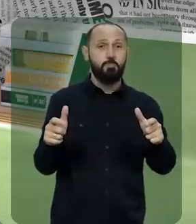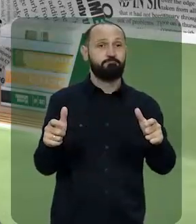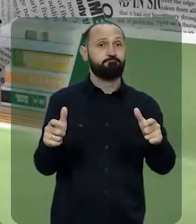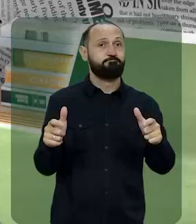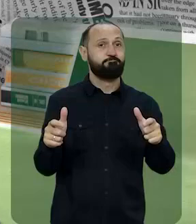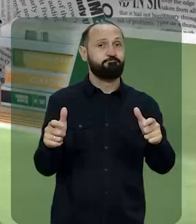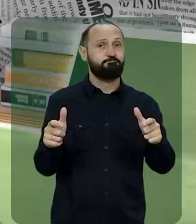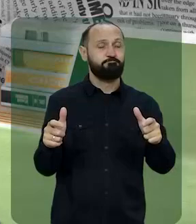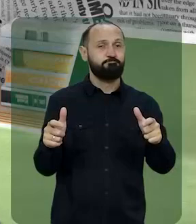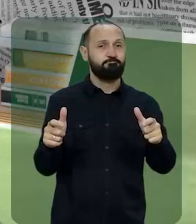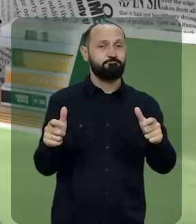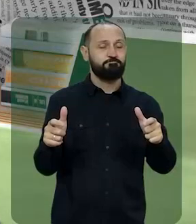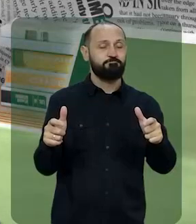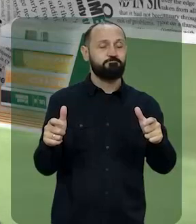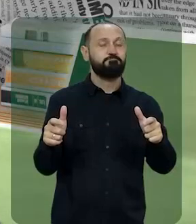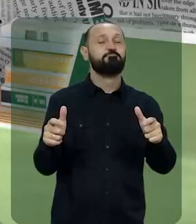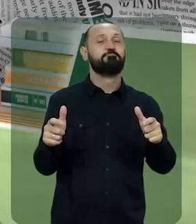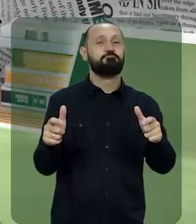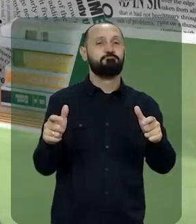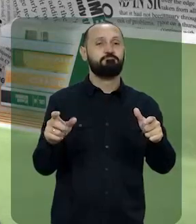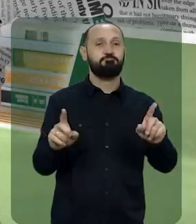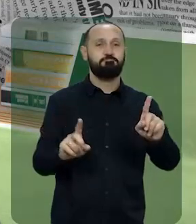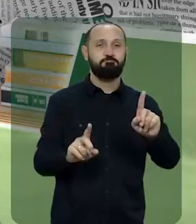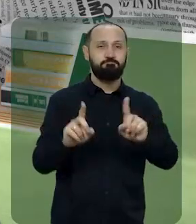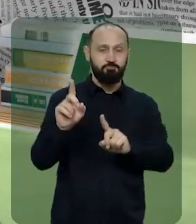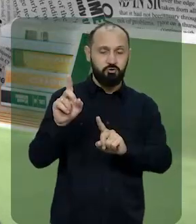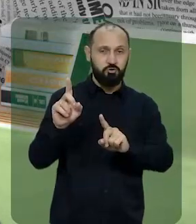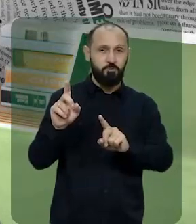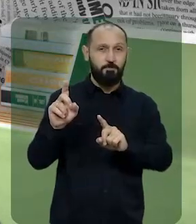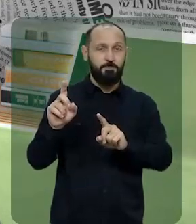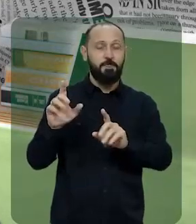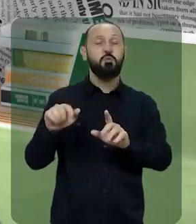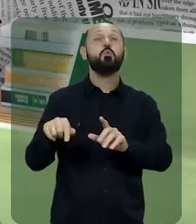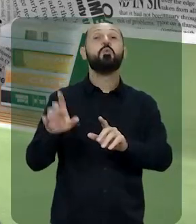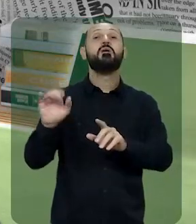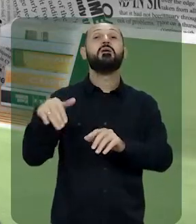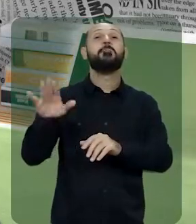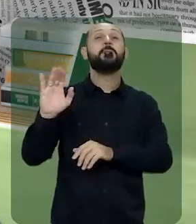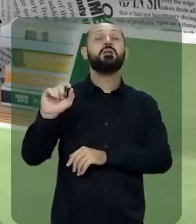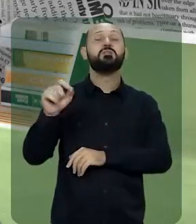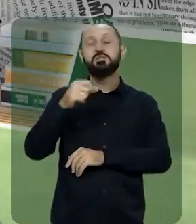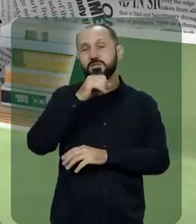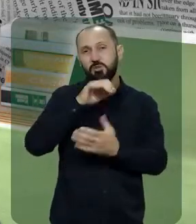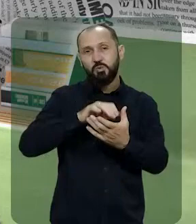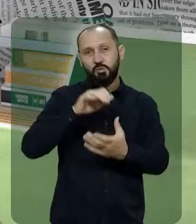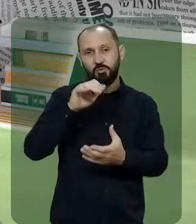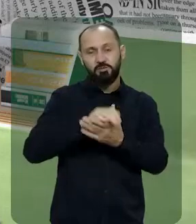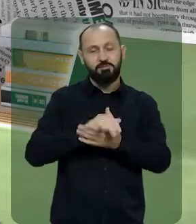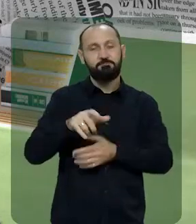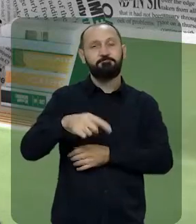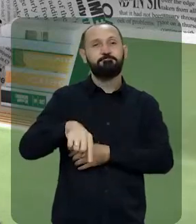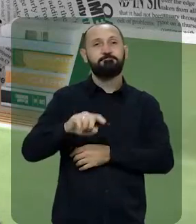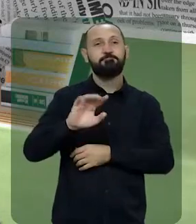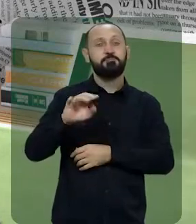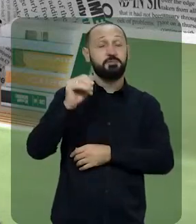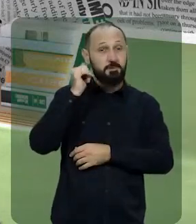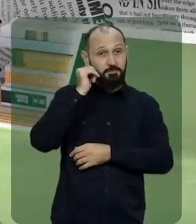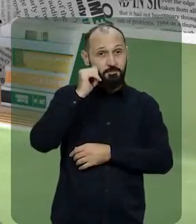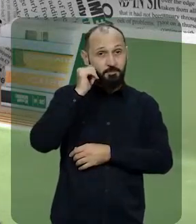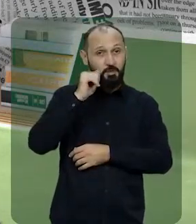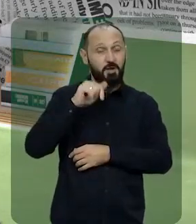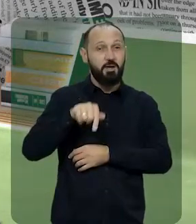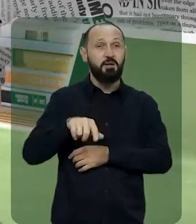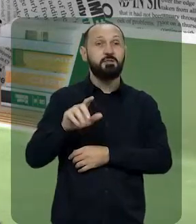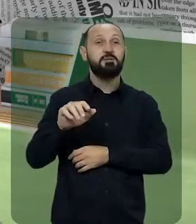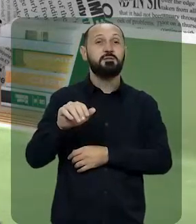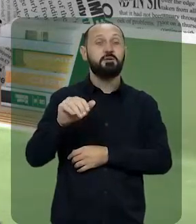mudança. Porque daqui a pouco nós teremos uma população com alto